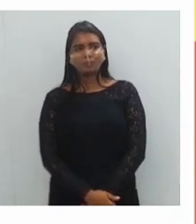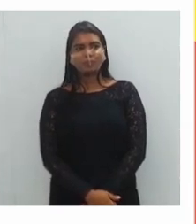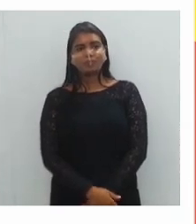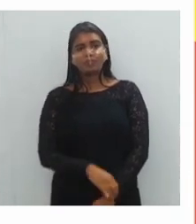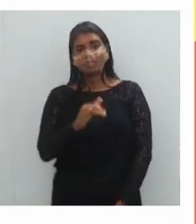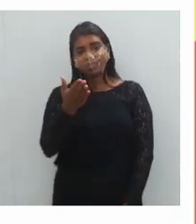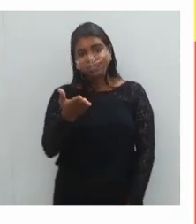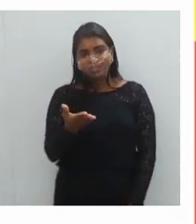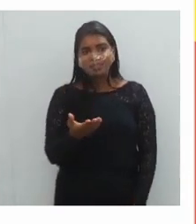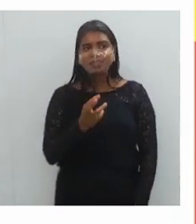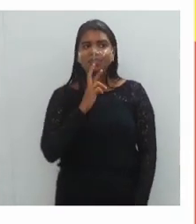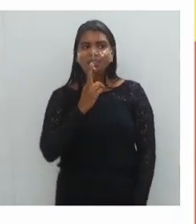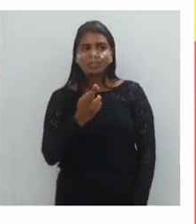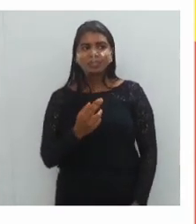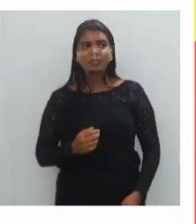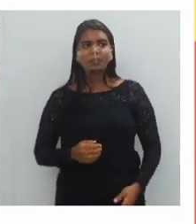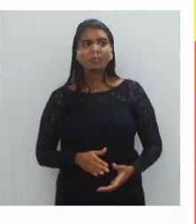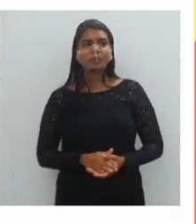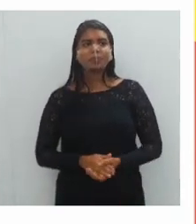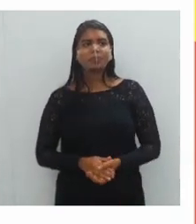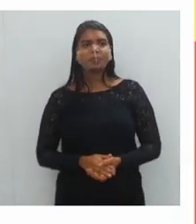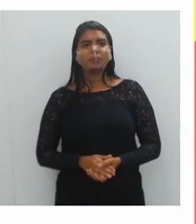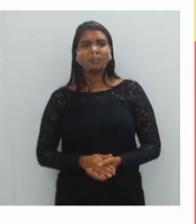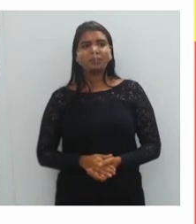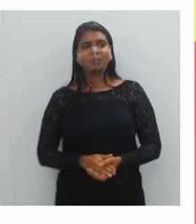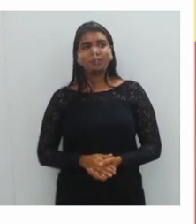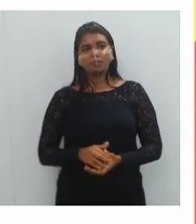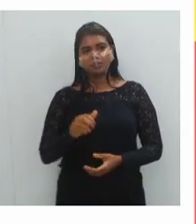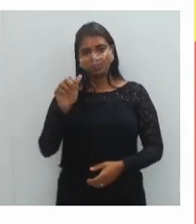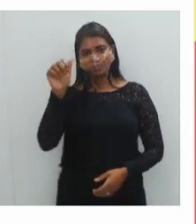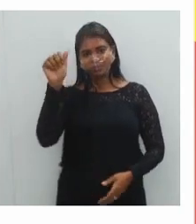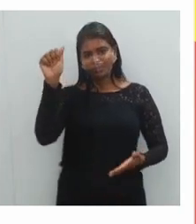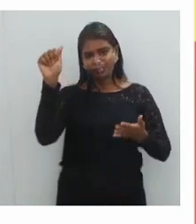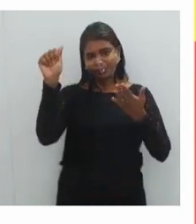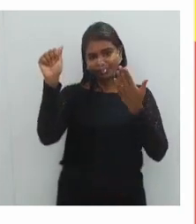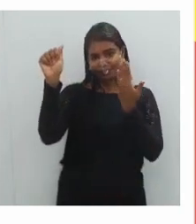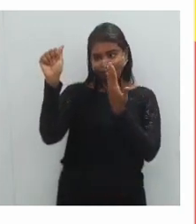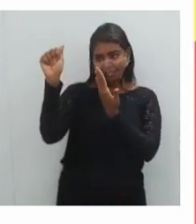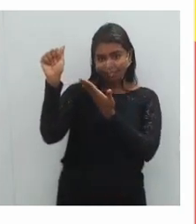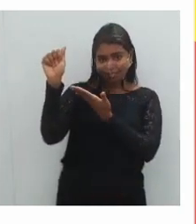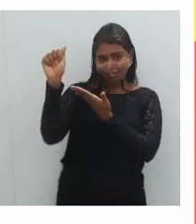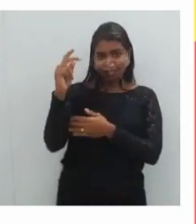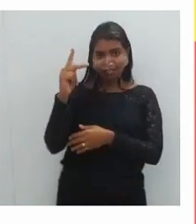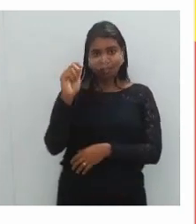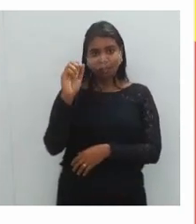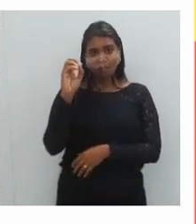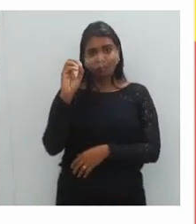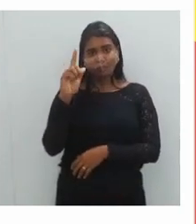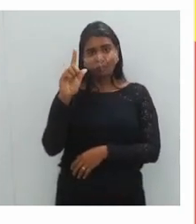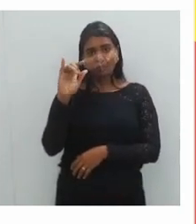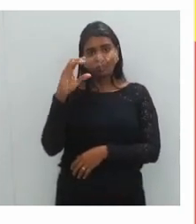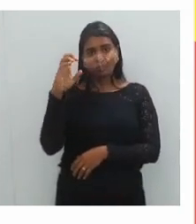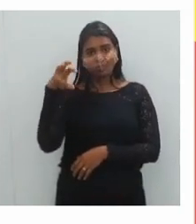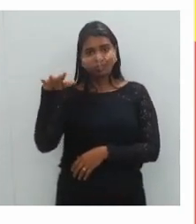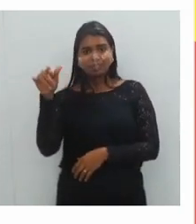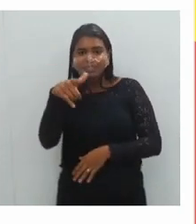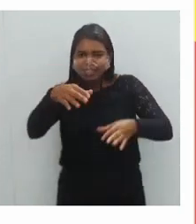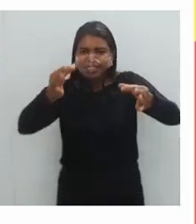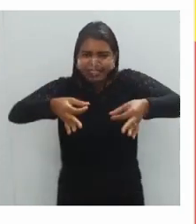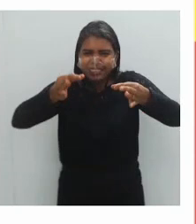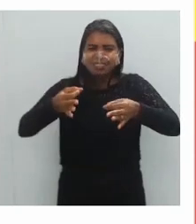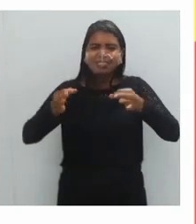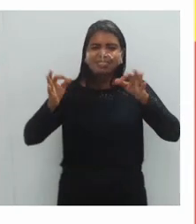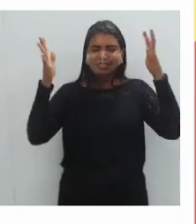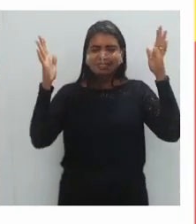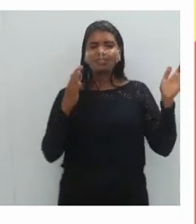Se você respondeu letra A, polissemia, você acertou. A palavra